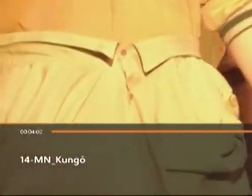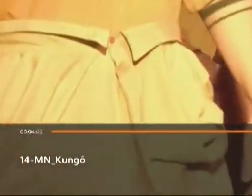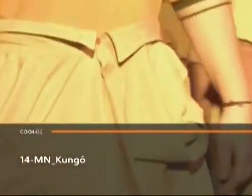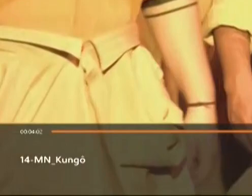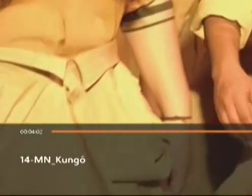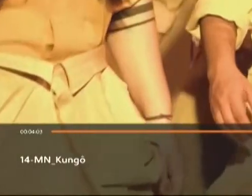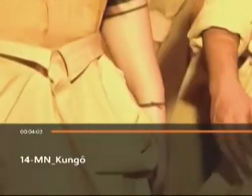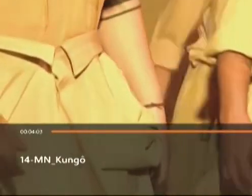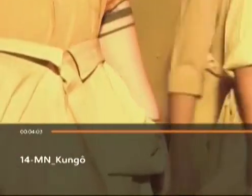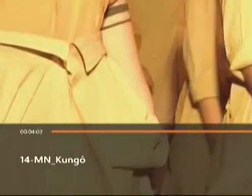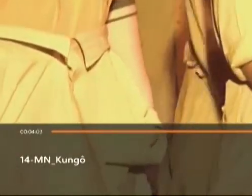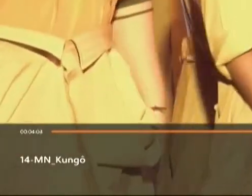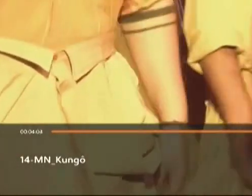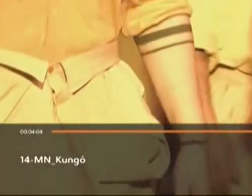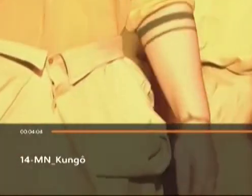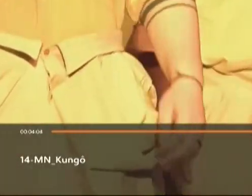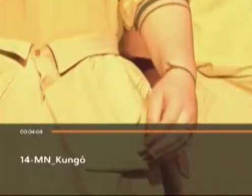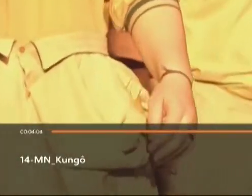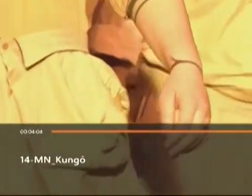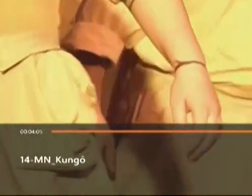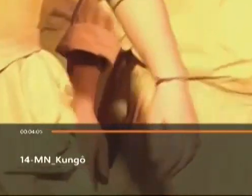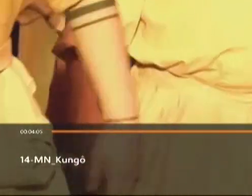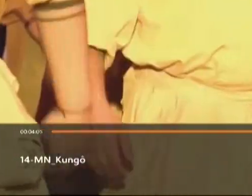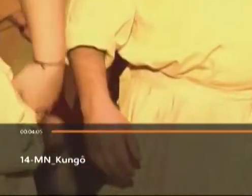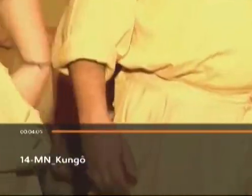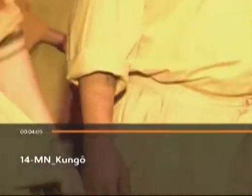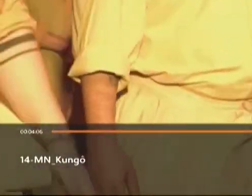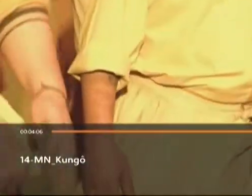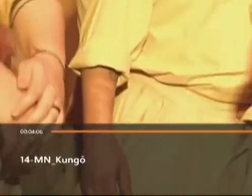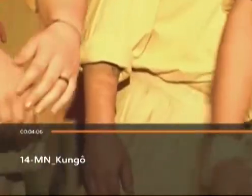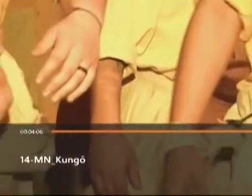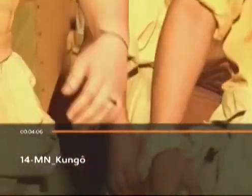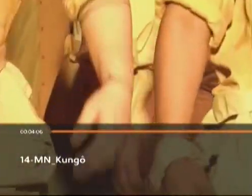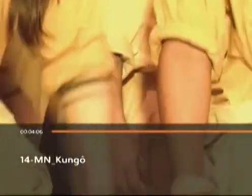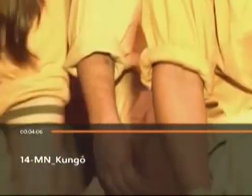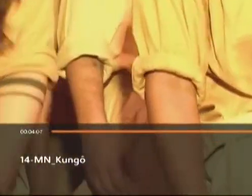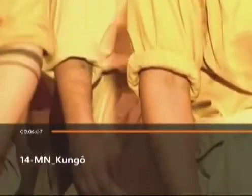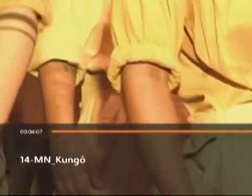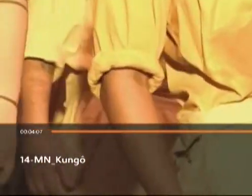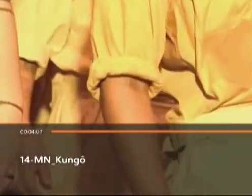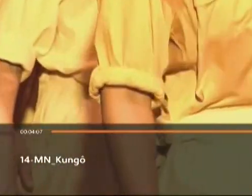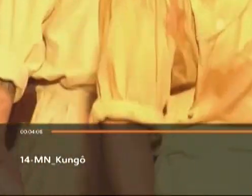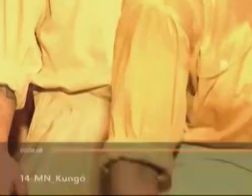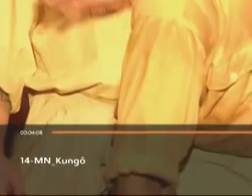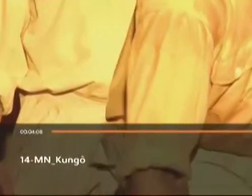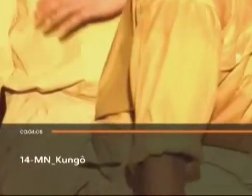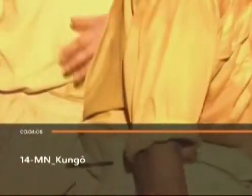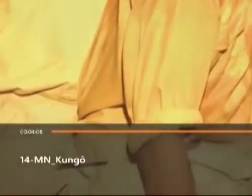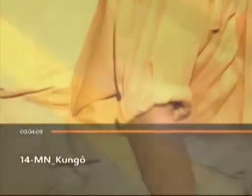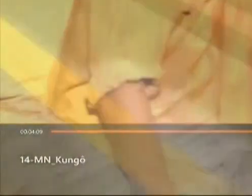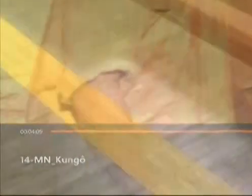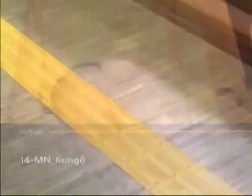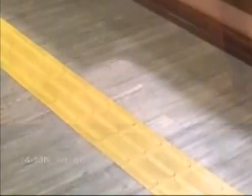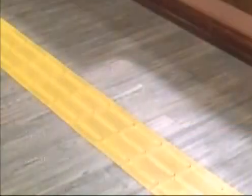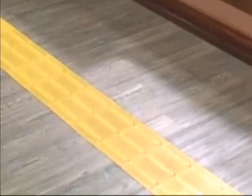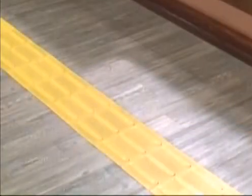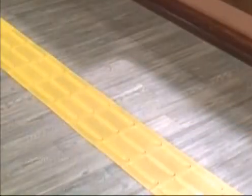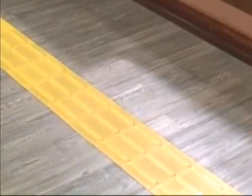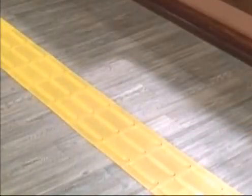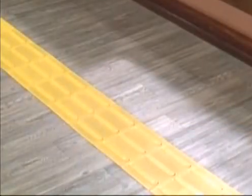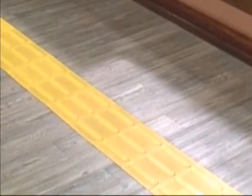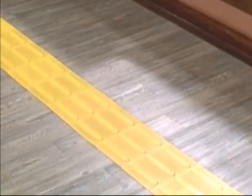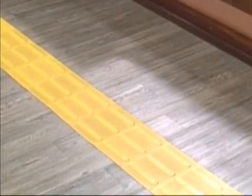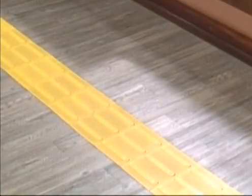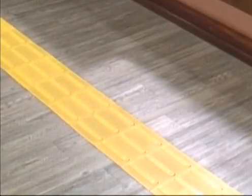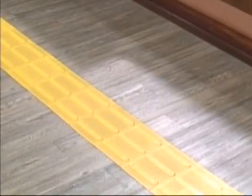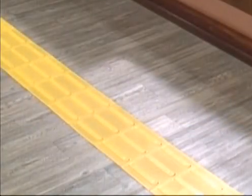Se der. Isso. Esse espetáculo foi lançado em 2019 com a presença da cantora, como vocês puderam